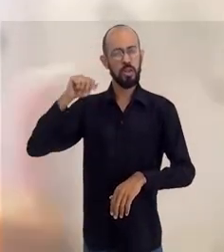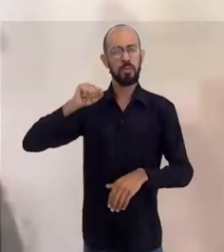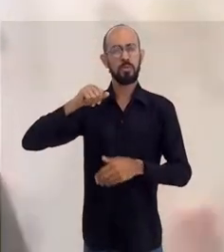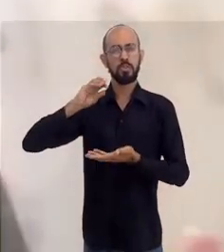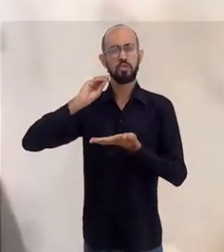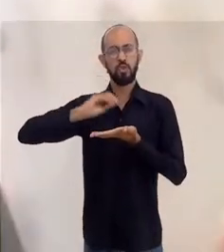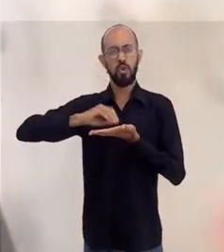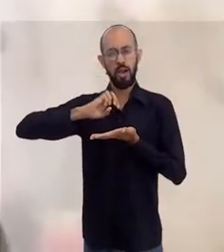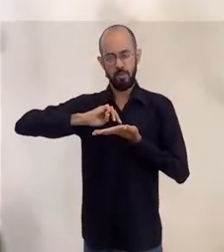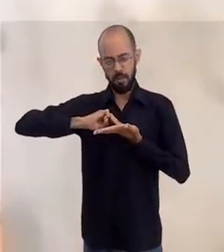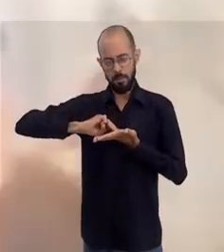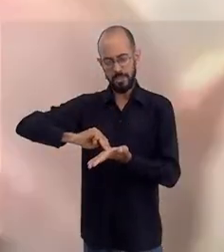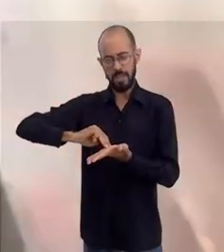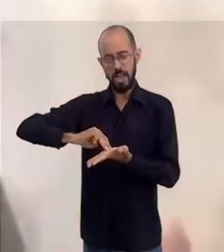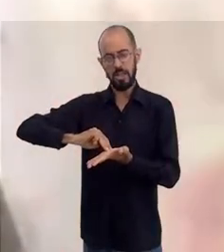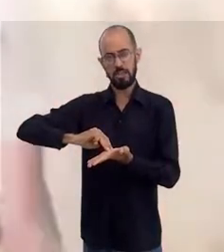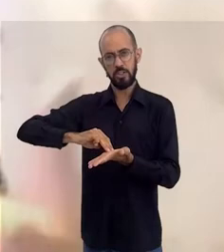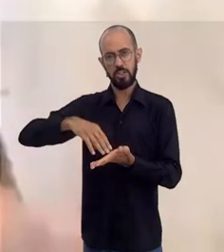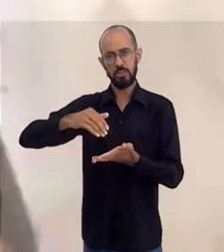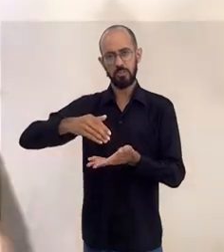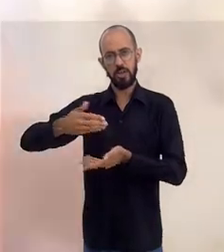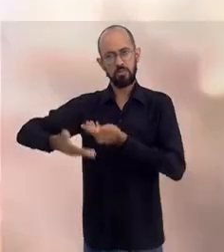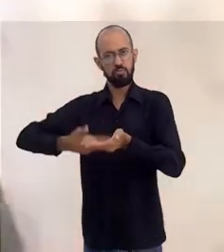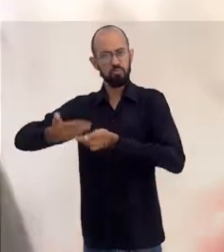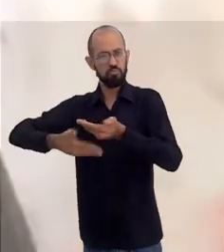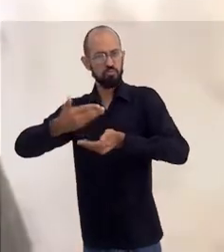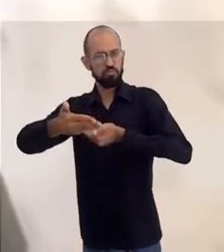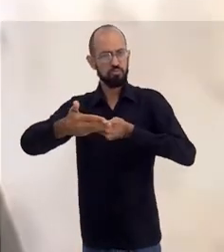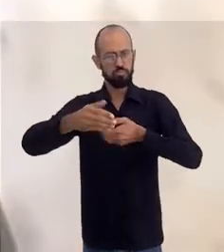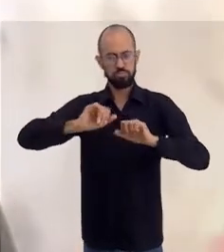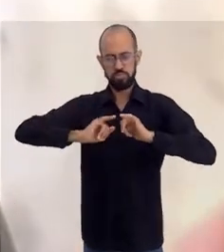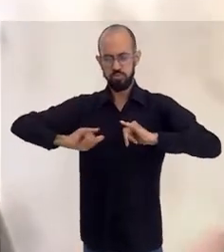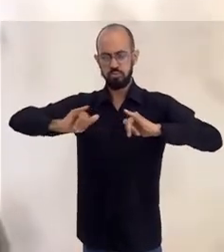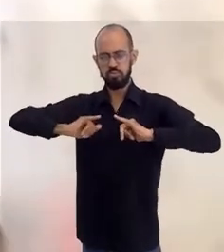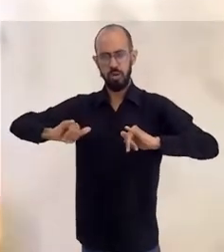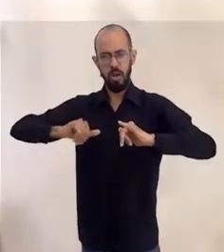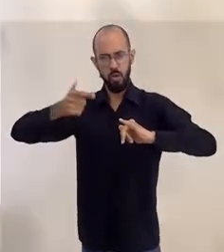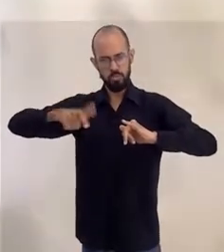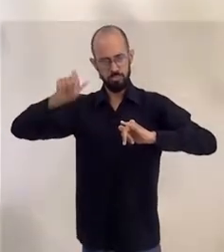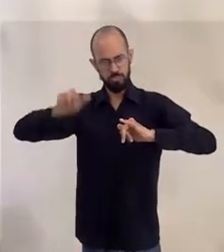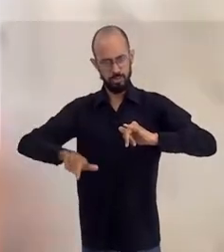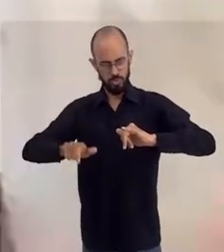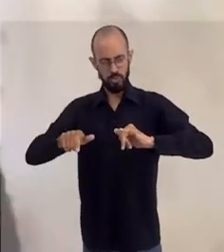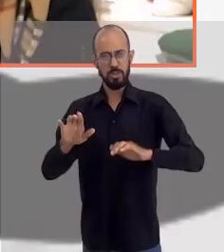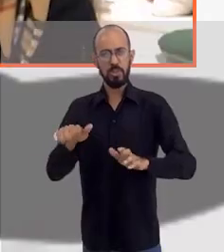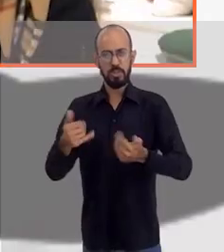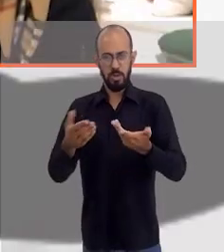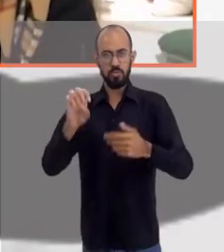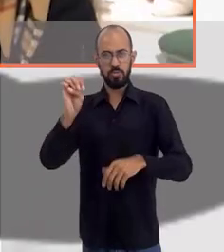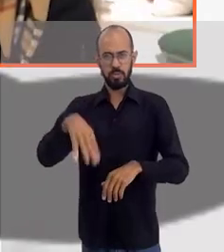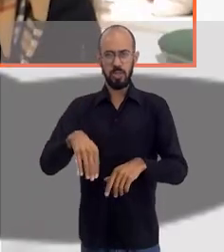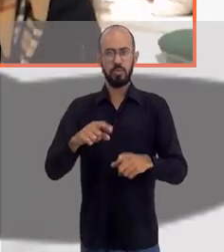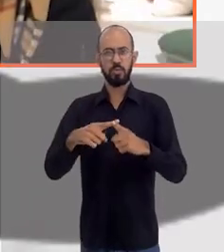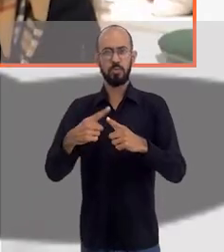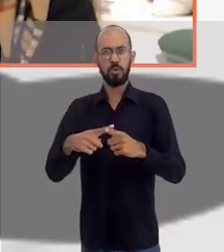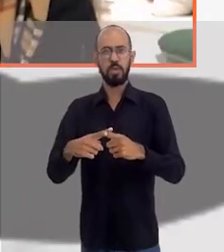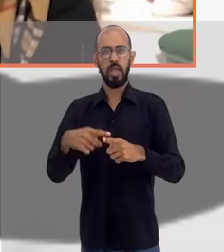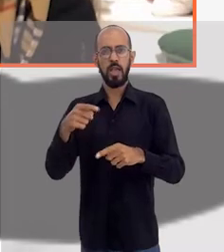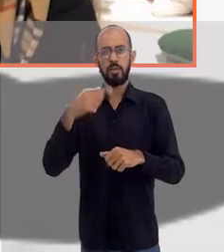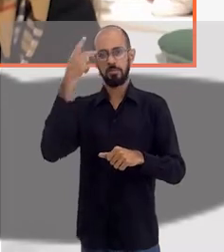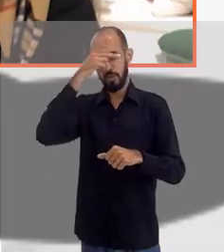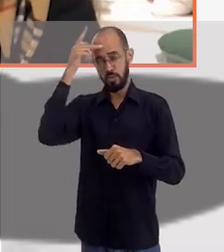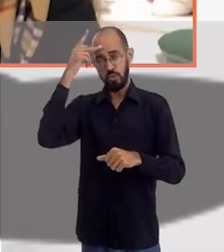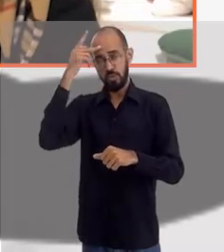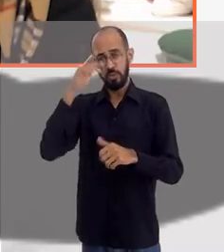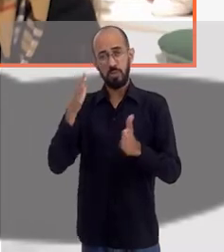colocavam suas mensagens na corrente para mandar mensagem para outras pessoas então sim essas pessoas que estão em vulnerabilidade